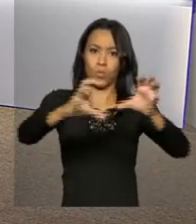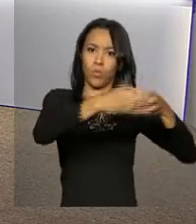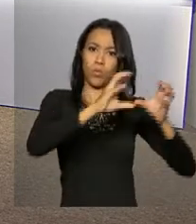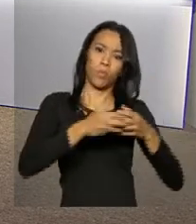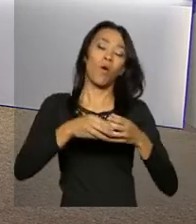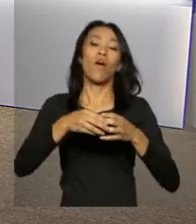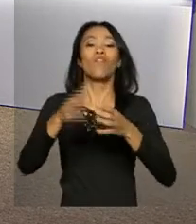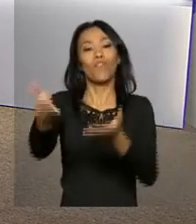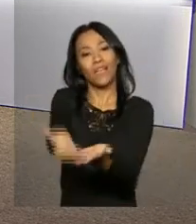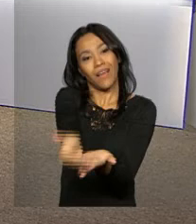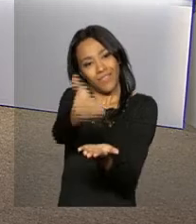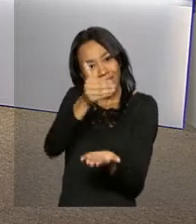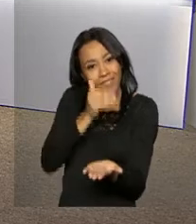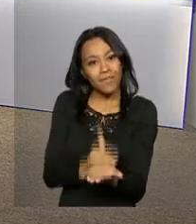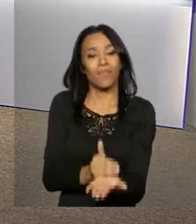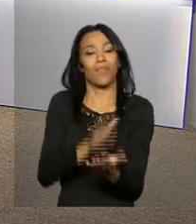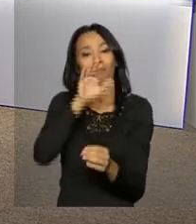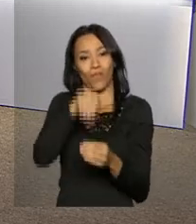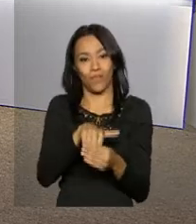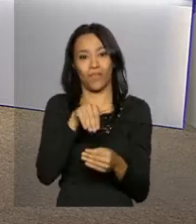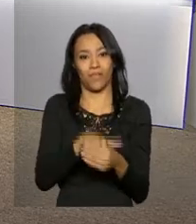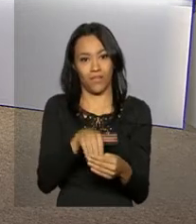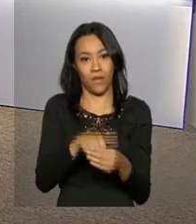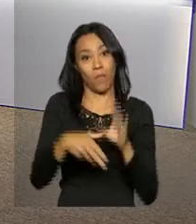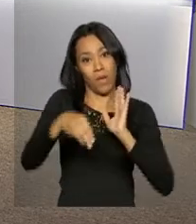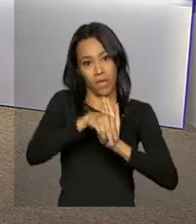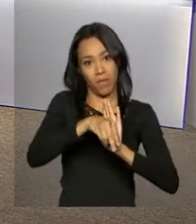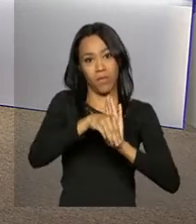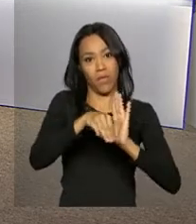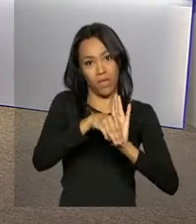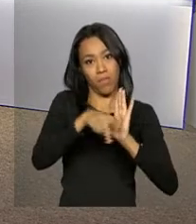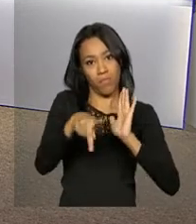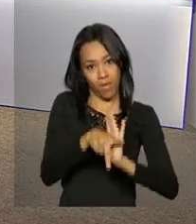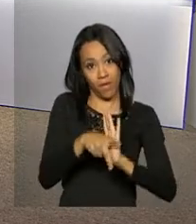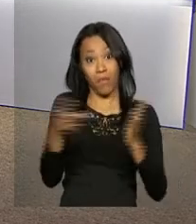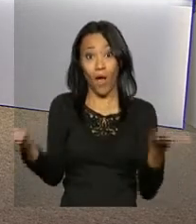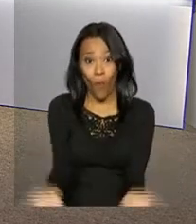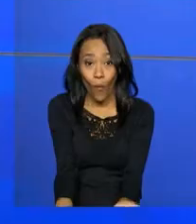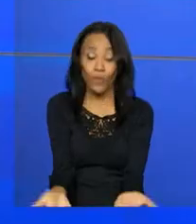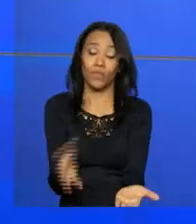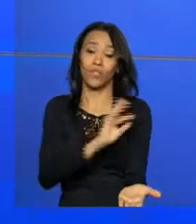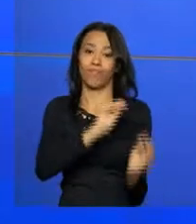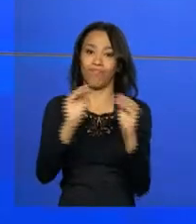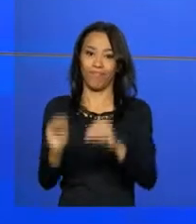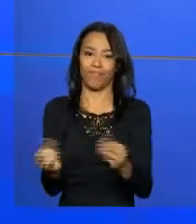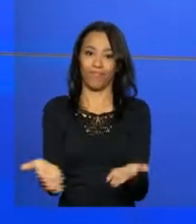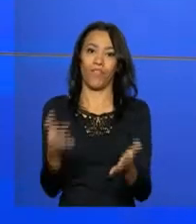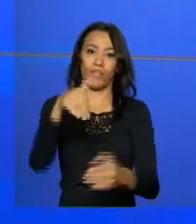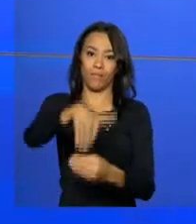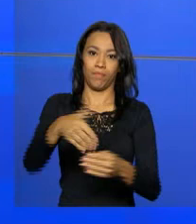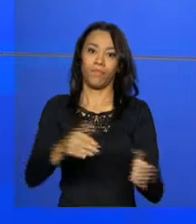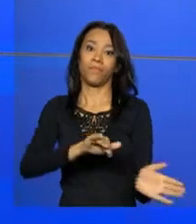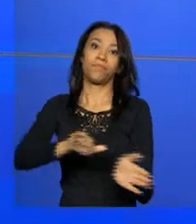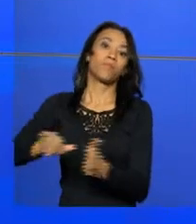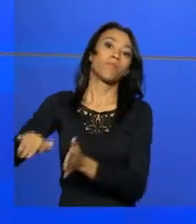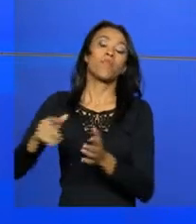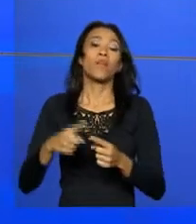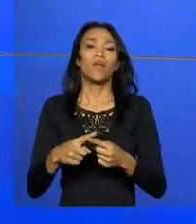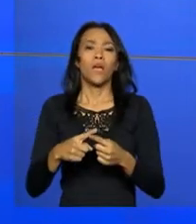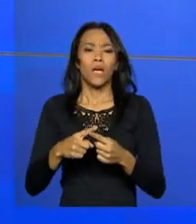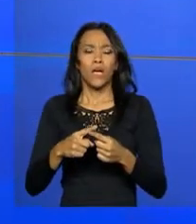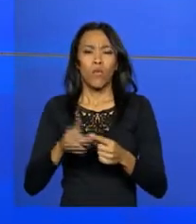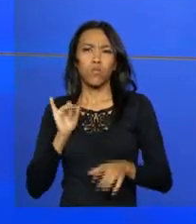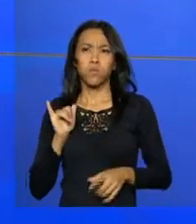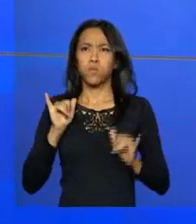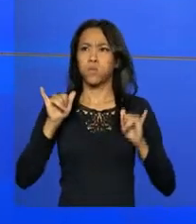da votação dos destaques e emendas à medida provisória para a sessão de hoje a pontualidade dos vôos nos